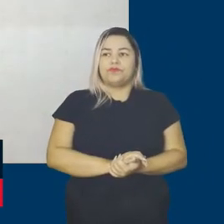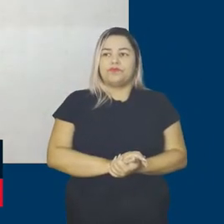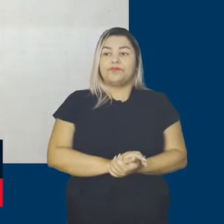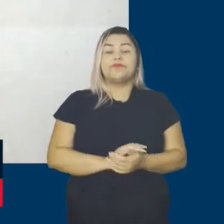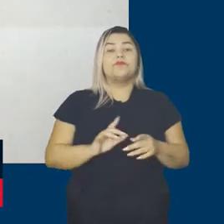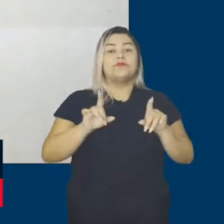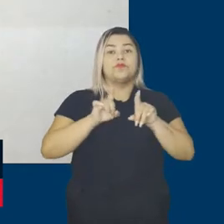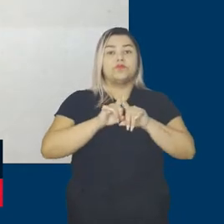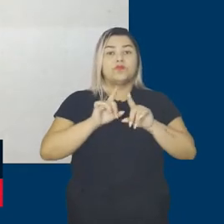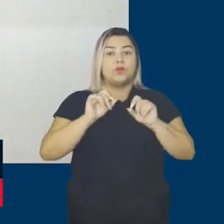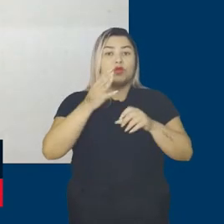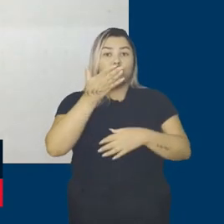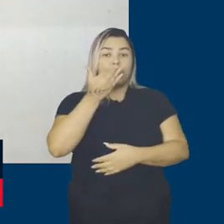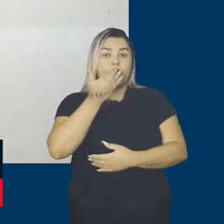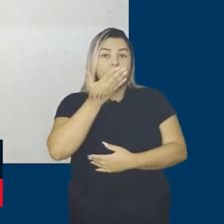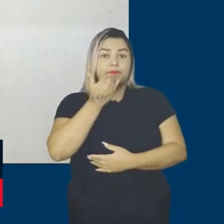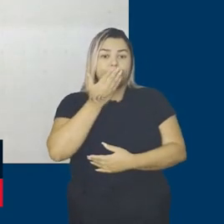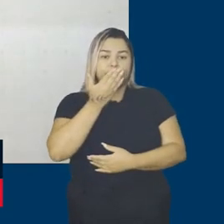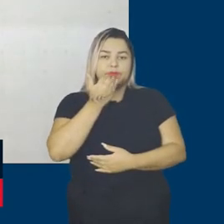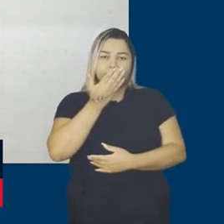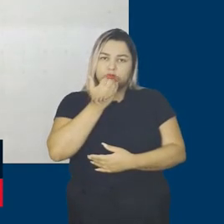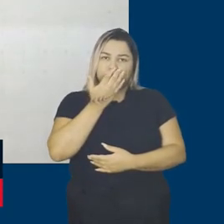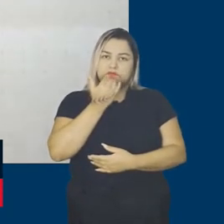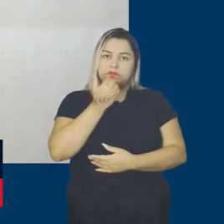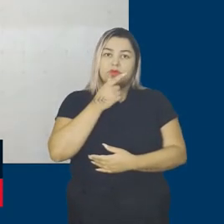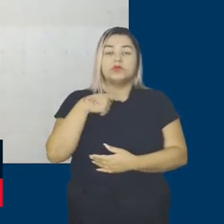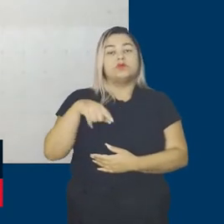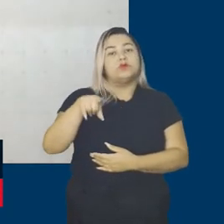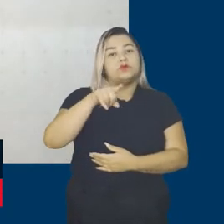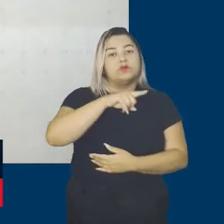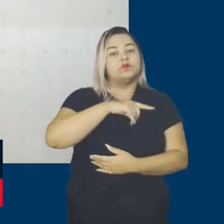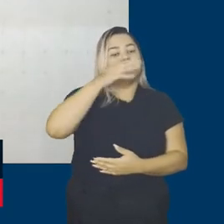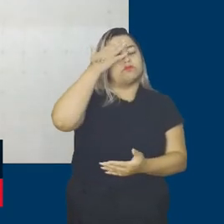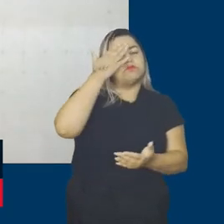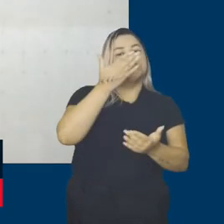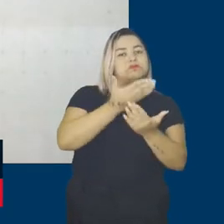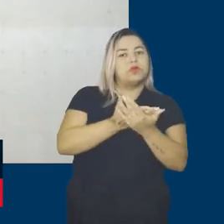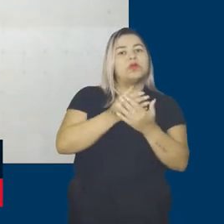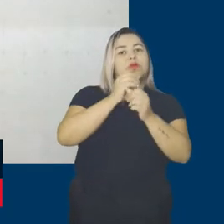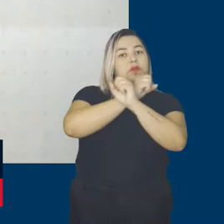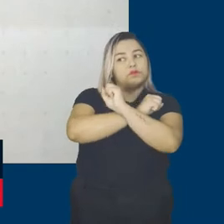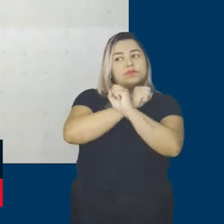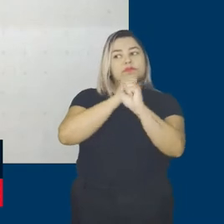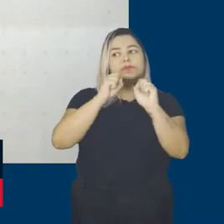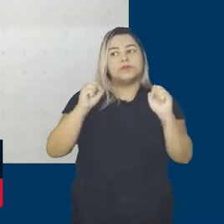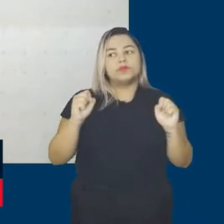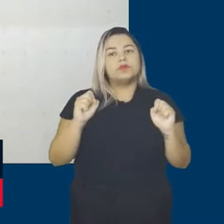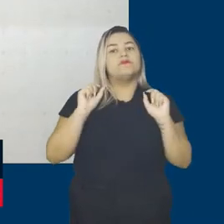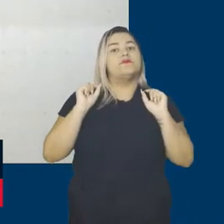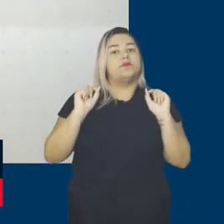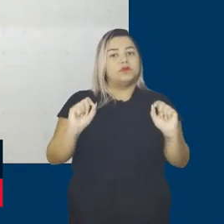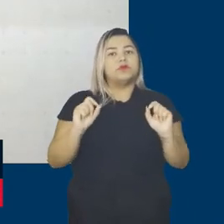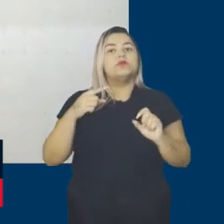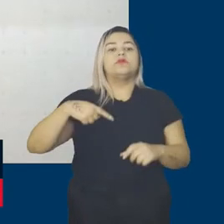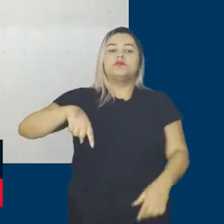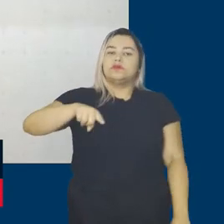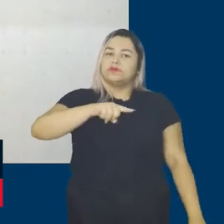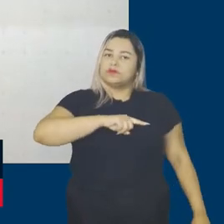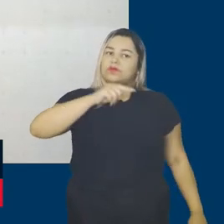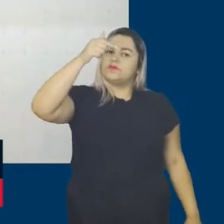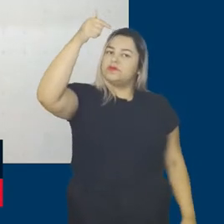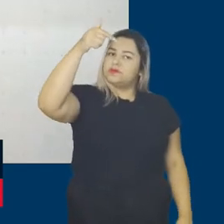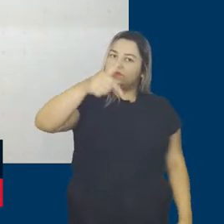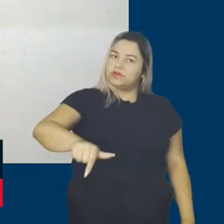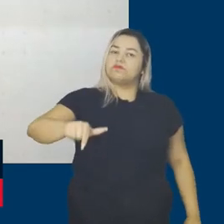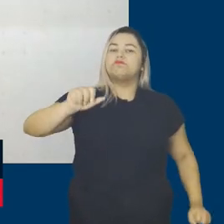oportunidade de dentro, né? Então, nós acreditamos que é possível que a gente consiga lançar